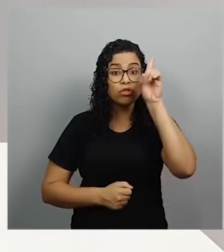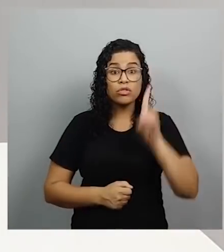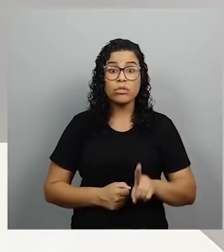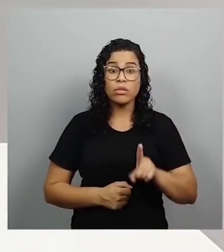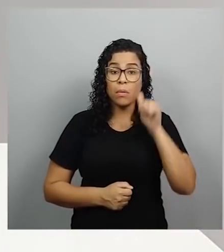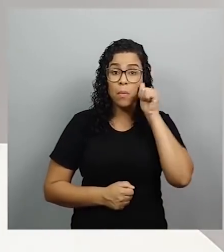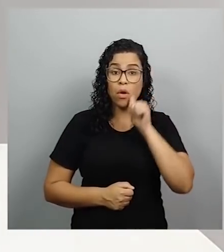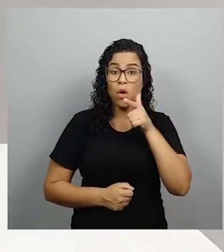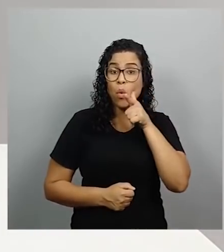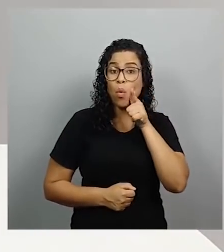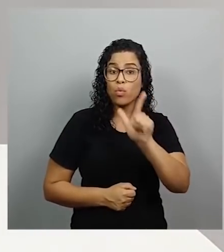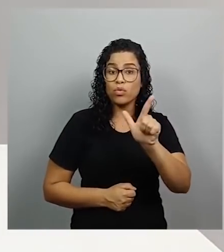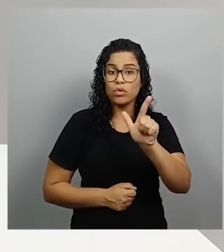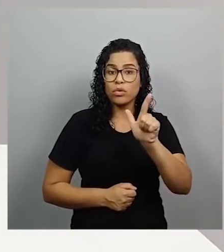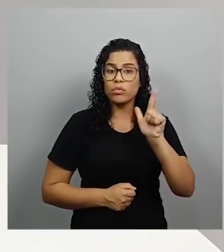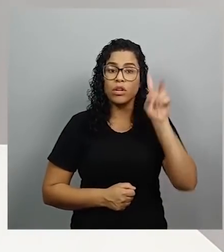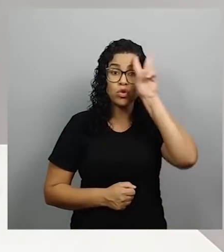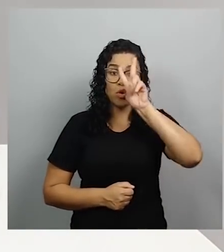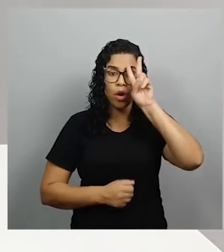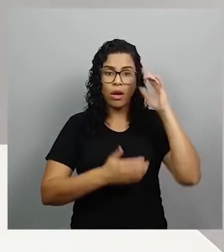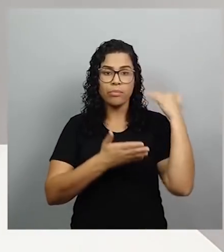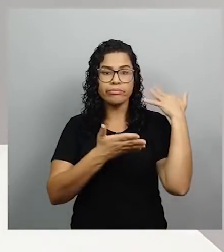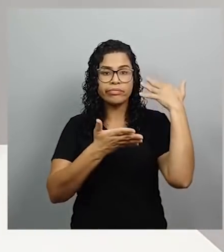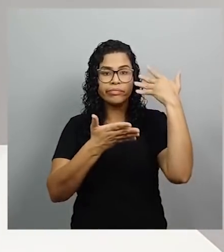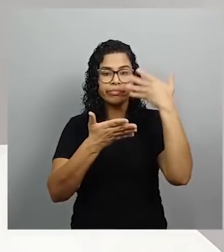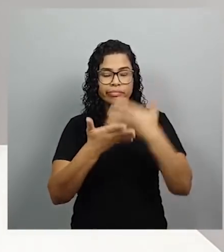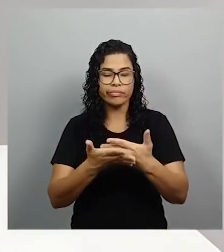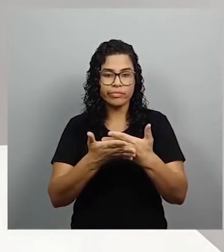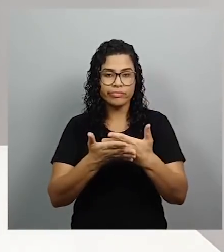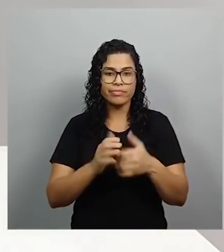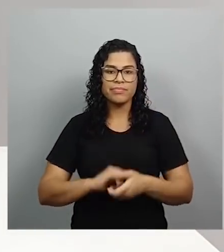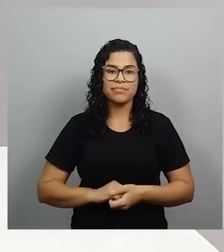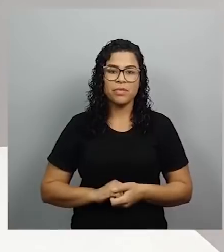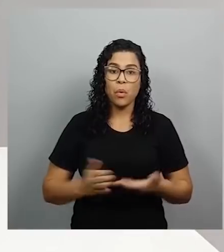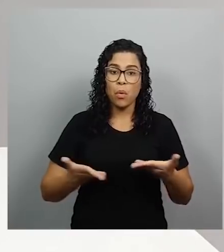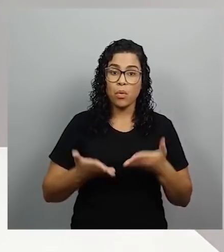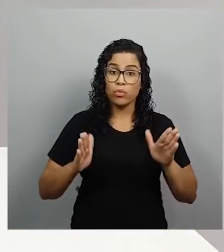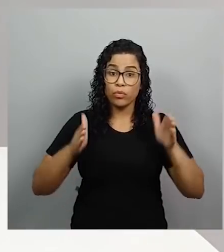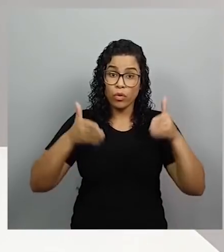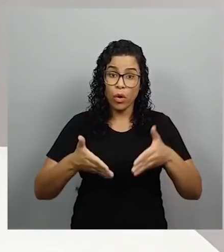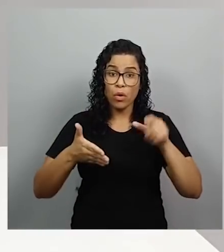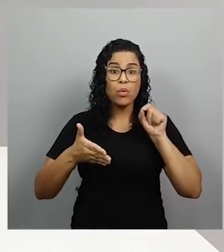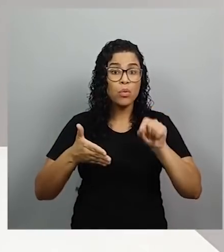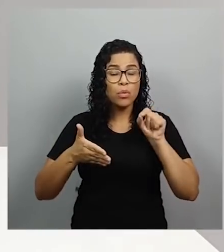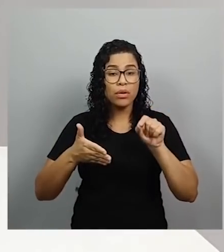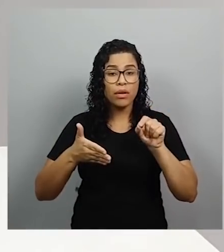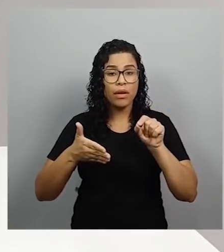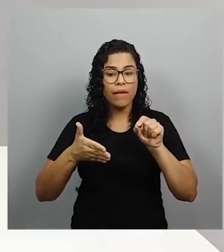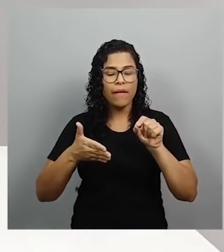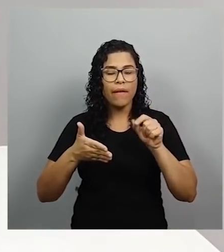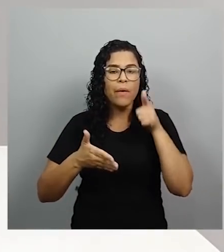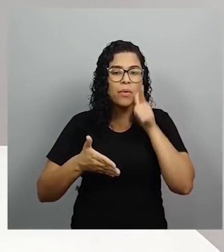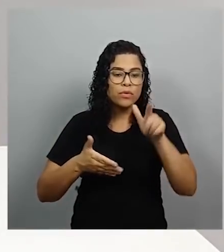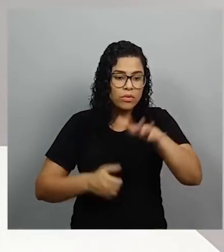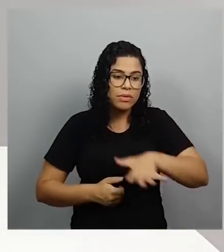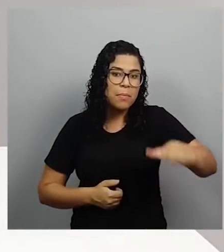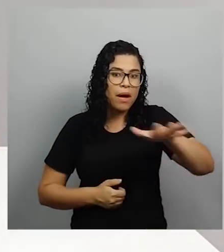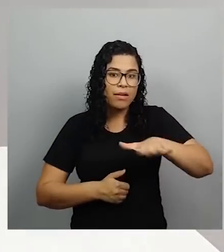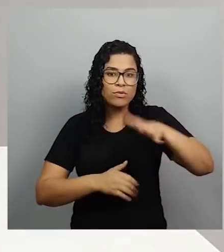conquistados pelas mulheres ao longo da história. Especificamente, para o nosso encontro, falaremos sobre as conquistas de espaço